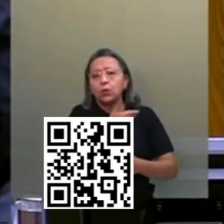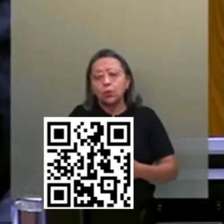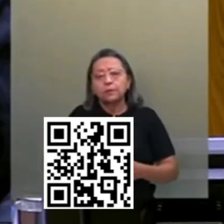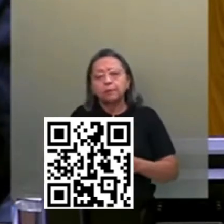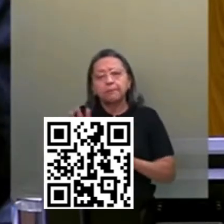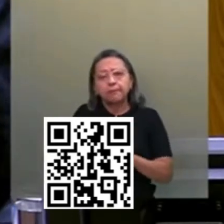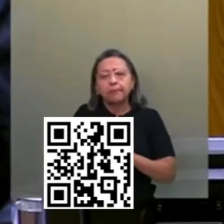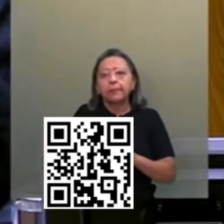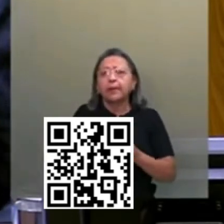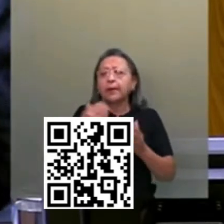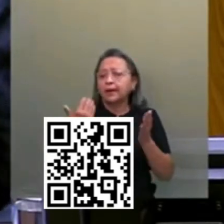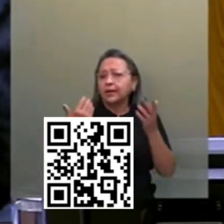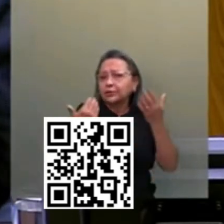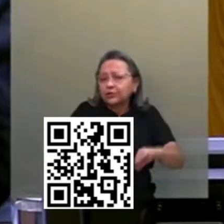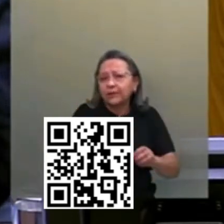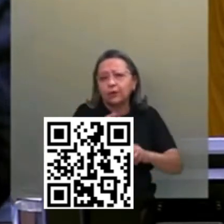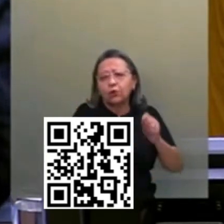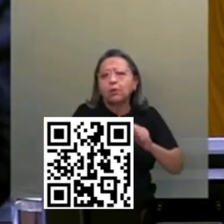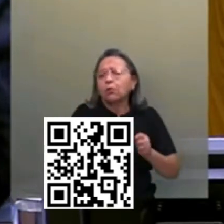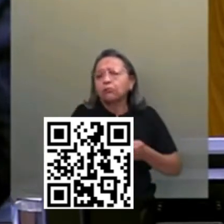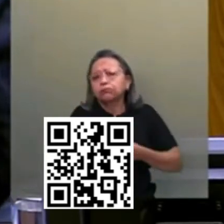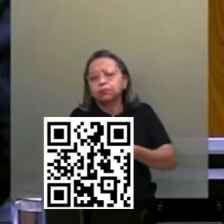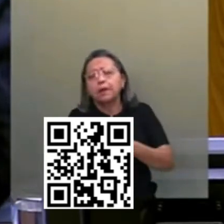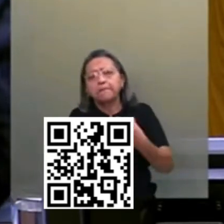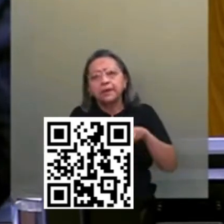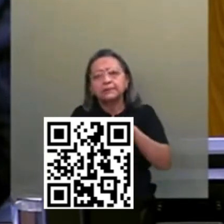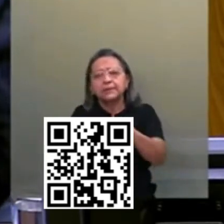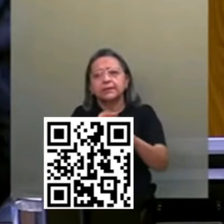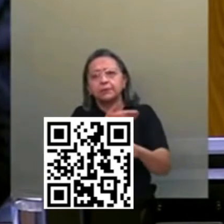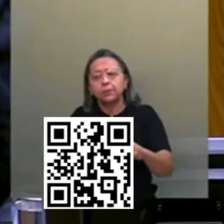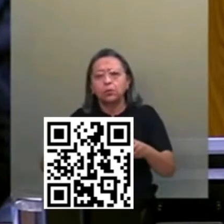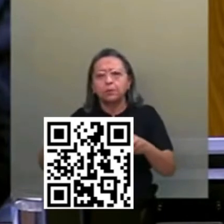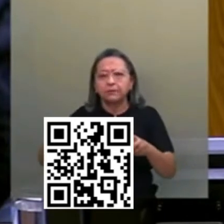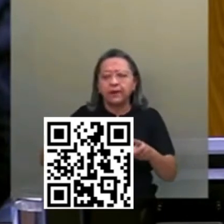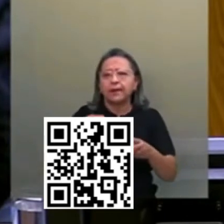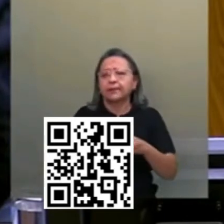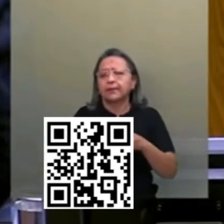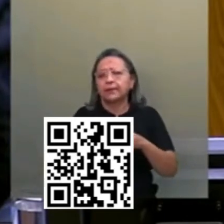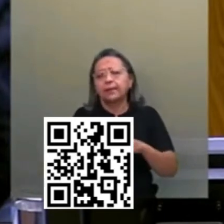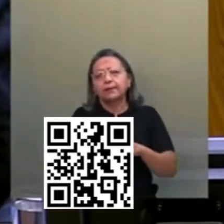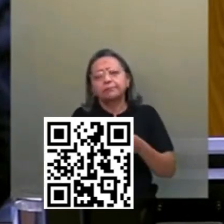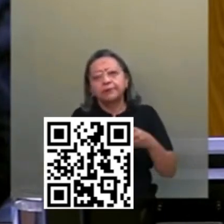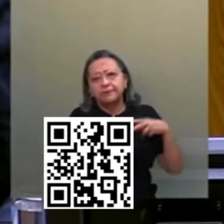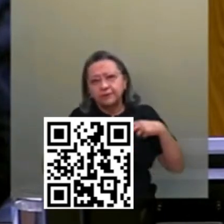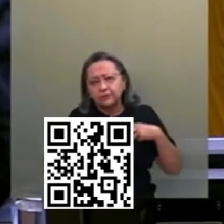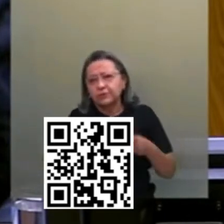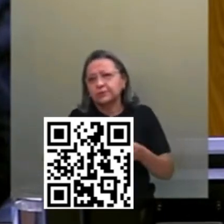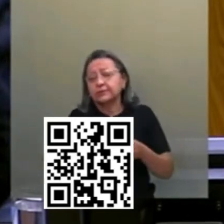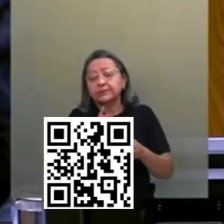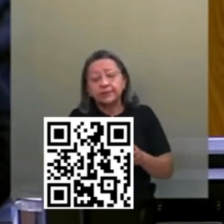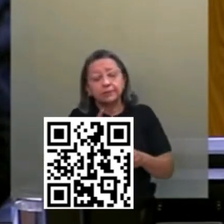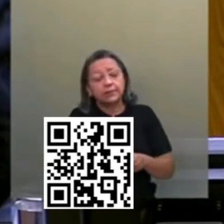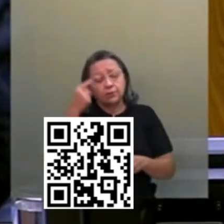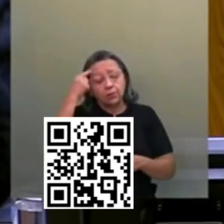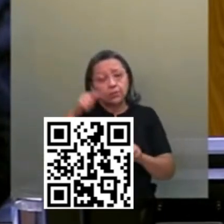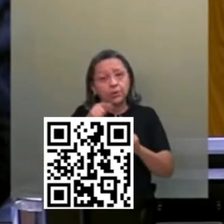agenda econômica através de concessões, parcerias público-privadas, privatizações estratégicas, sempre tendo em mente